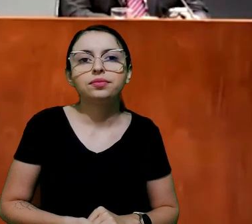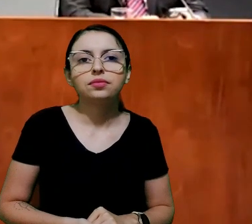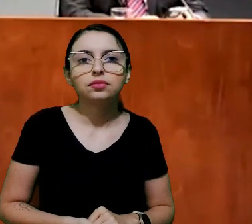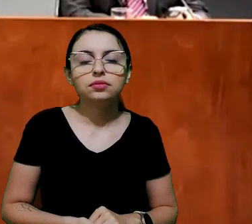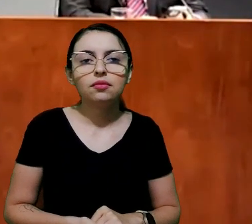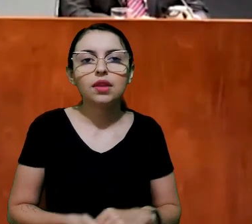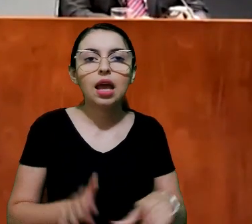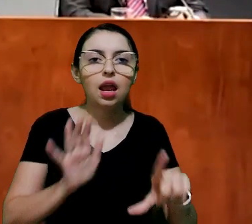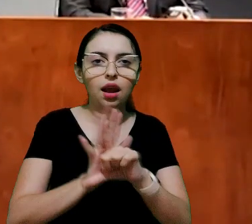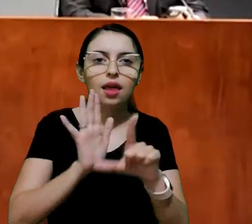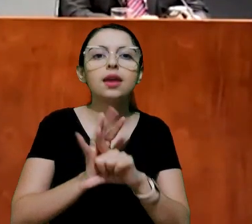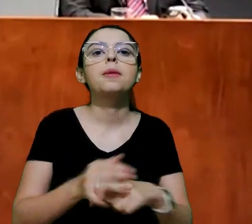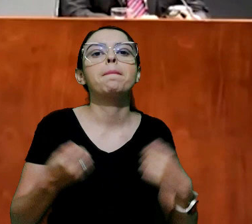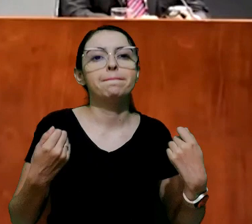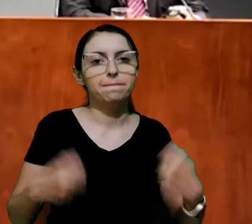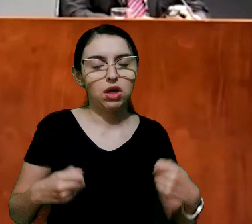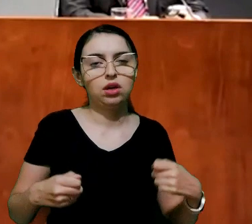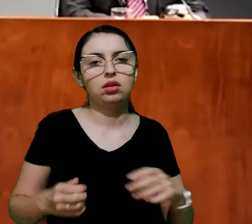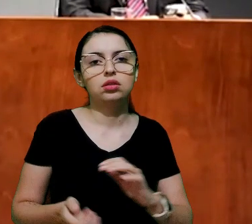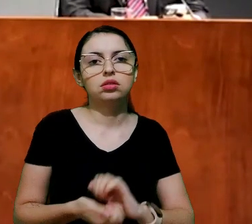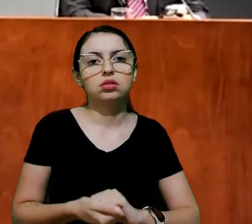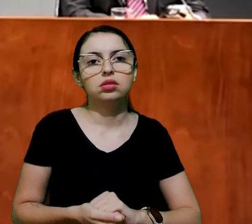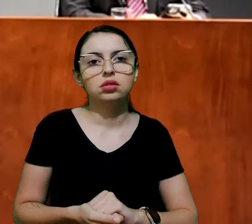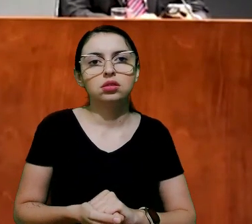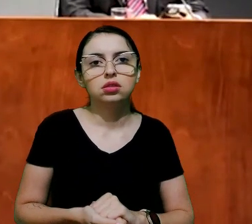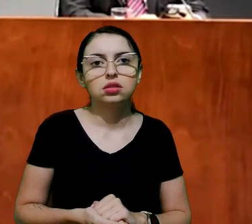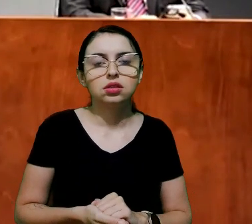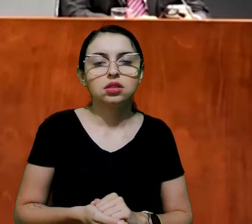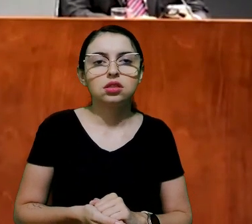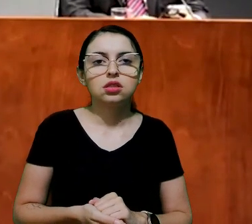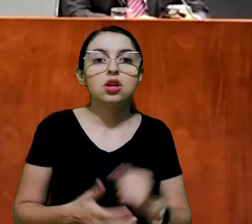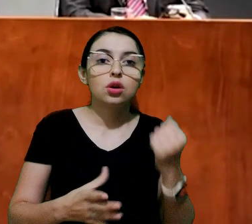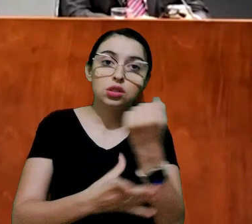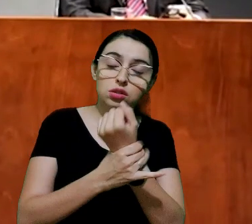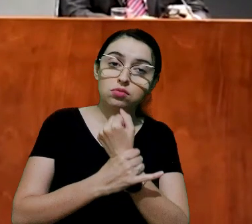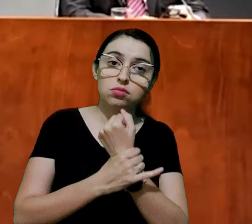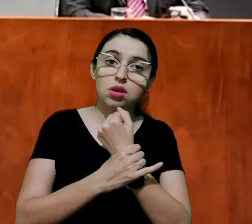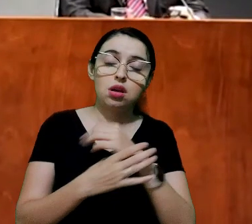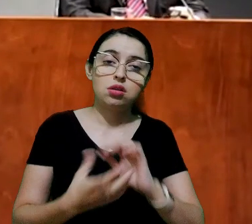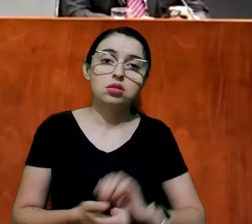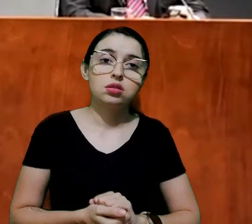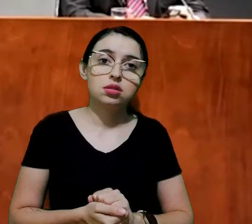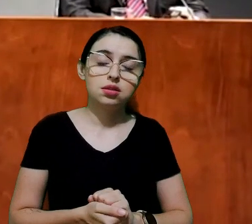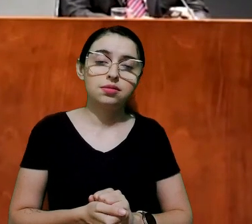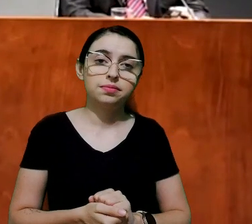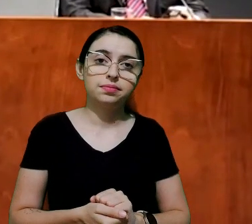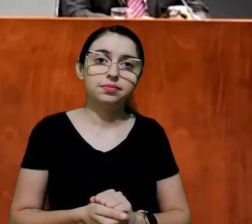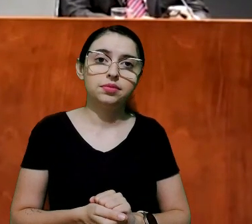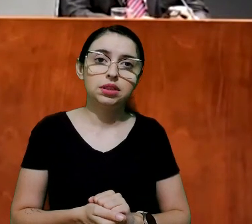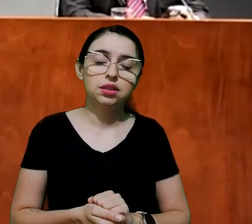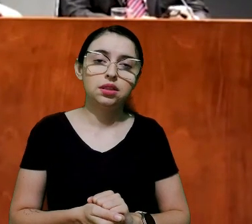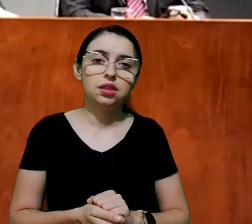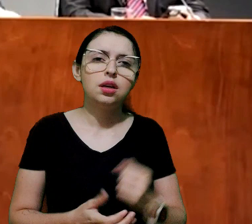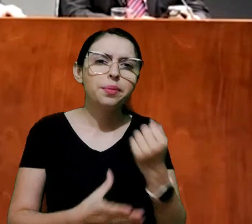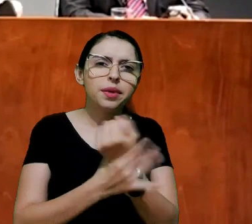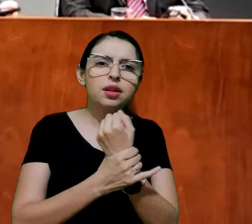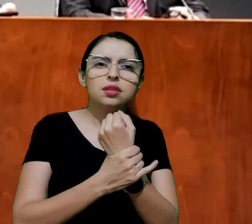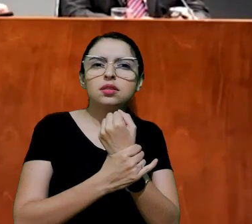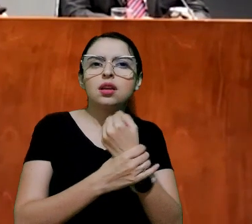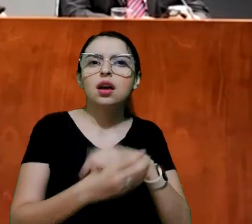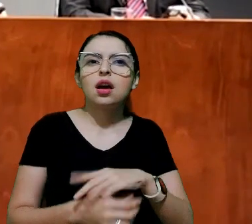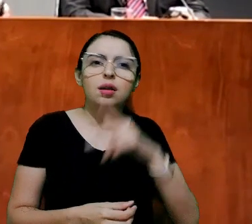estabelecer pactos, né, no caso do regime obrigatório. Então, que a lei poderia, sim, no afã de